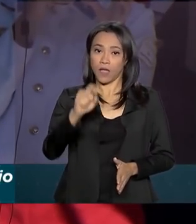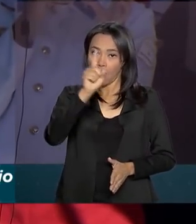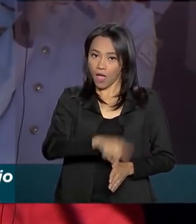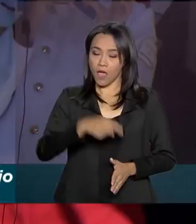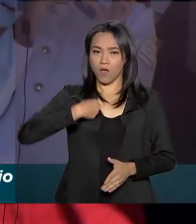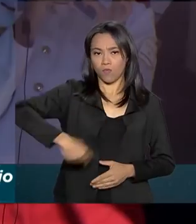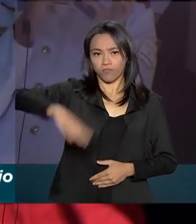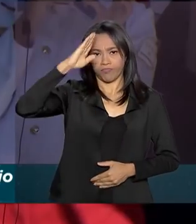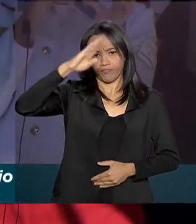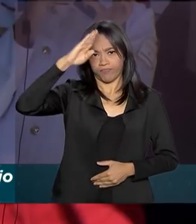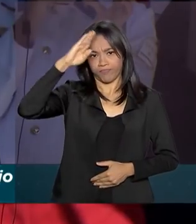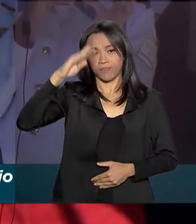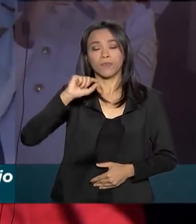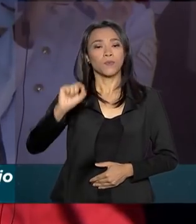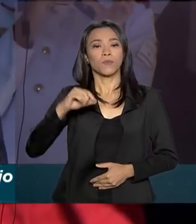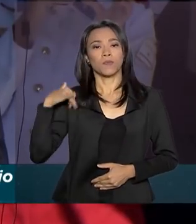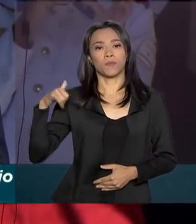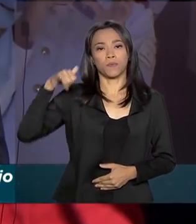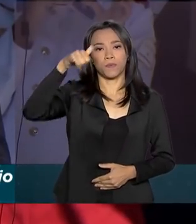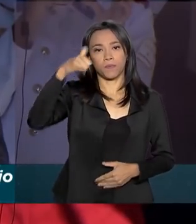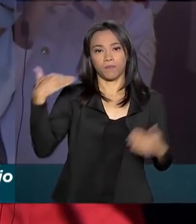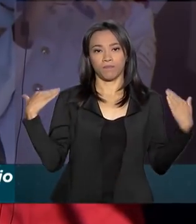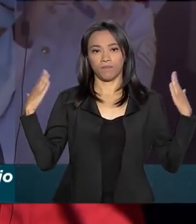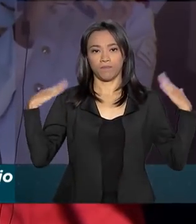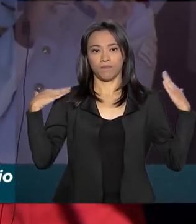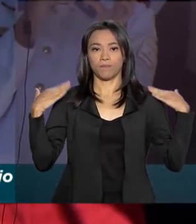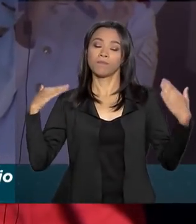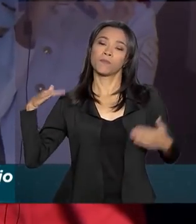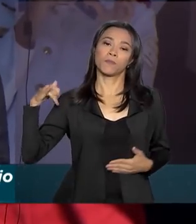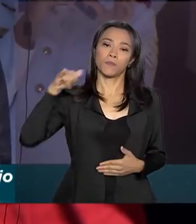também ex aluno do colégio militar